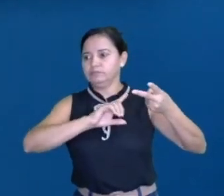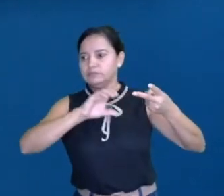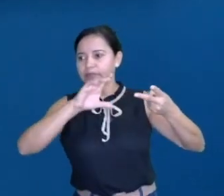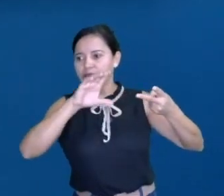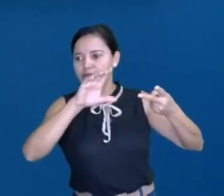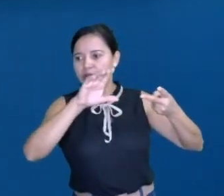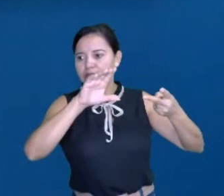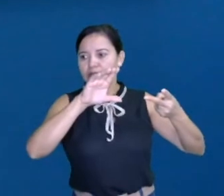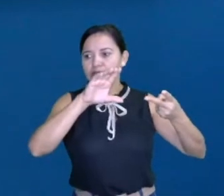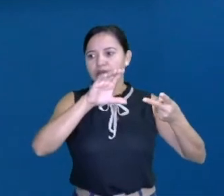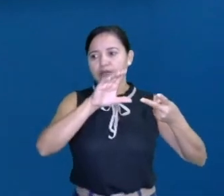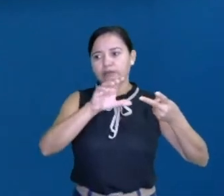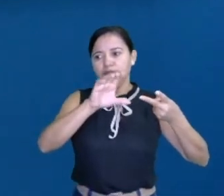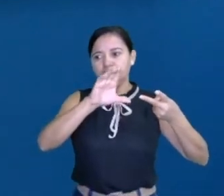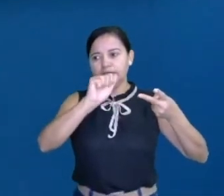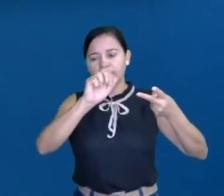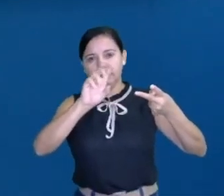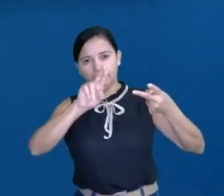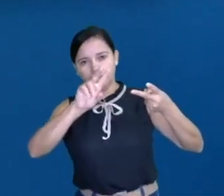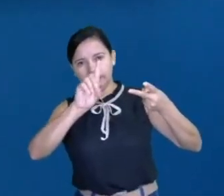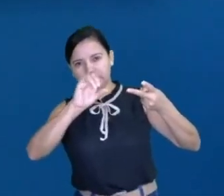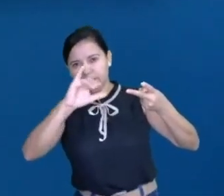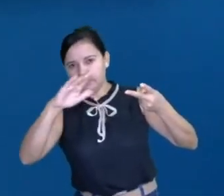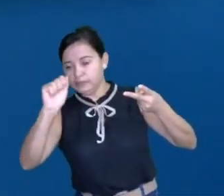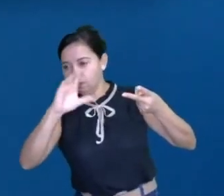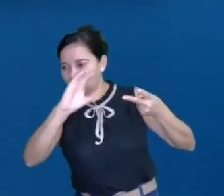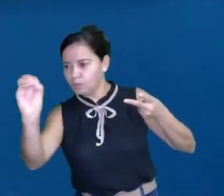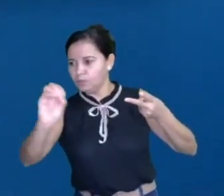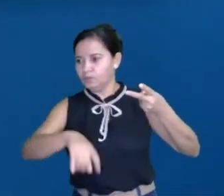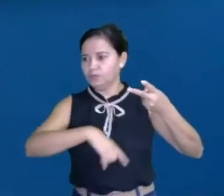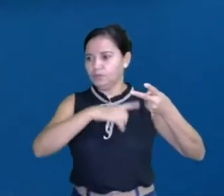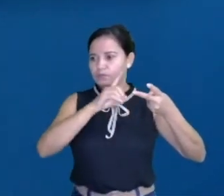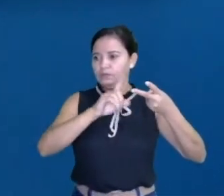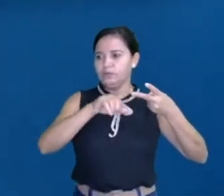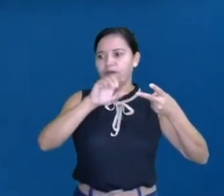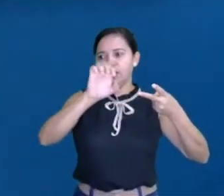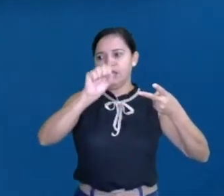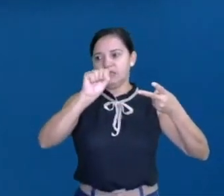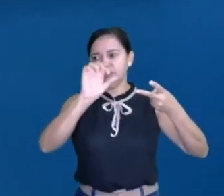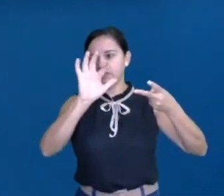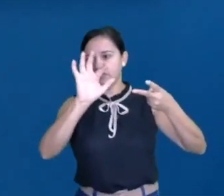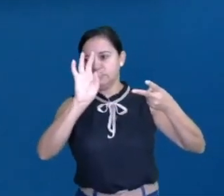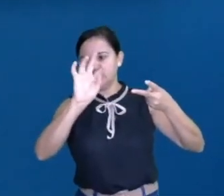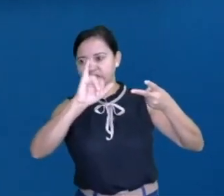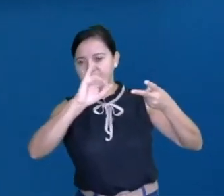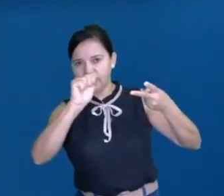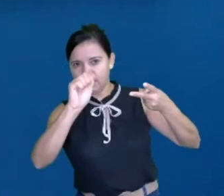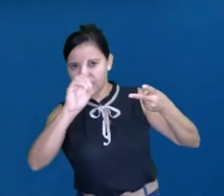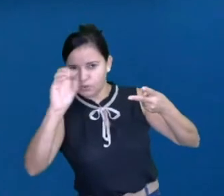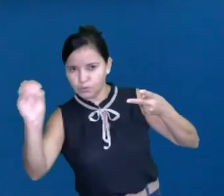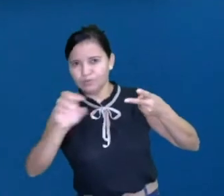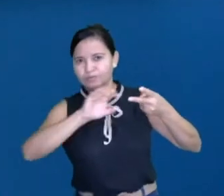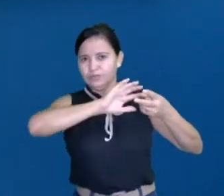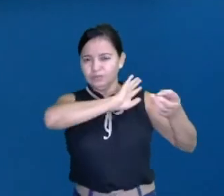cardíaco e o músculo liso. Perceba o seguinte, em nosso corpo, nós temos músculos que